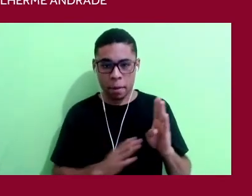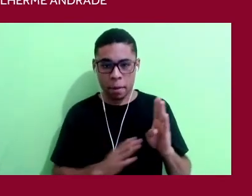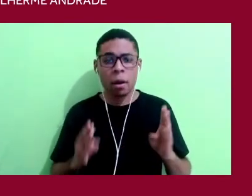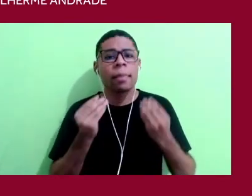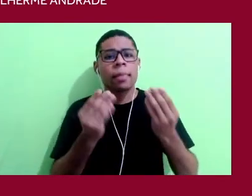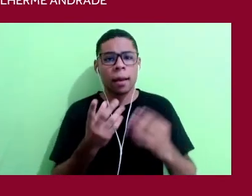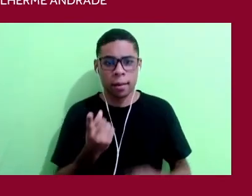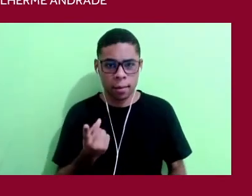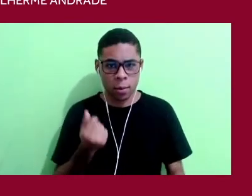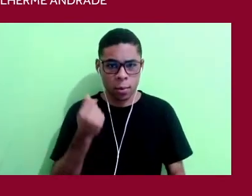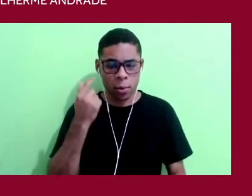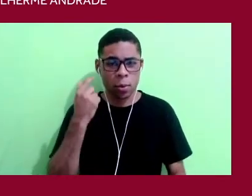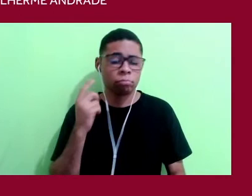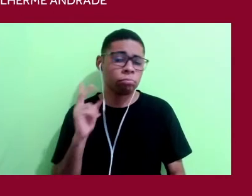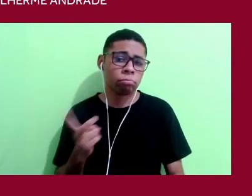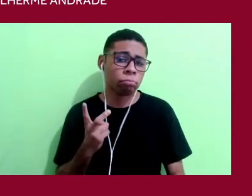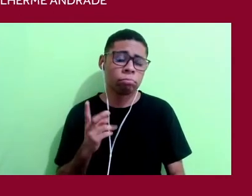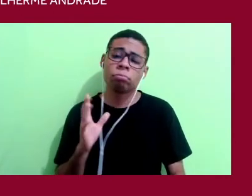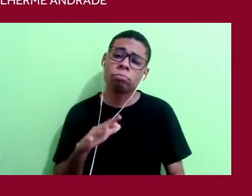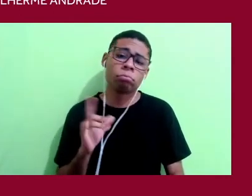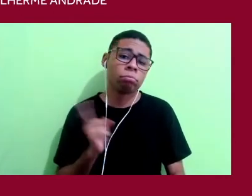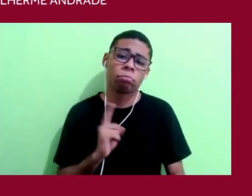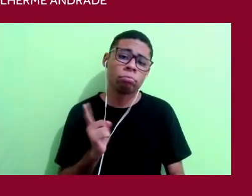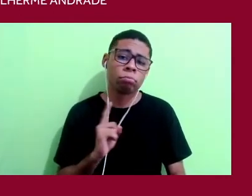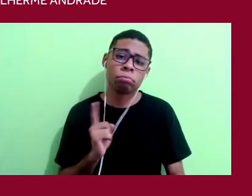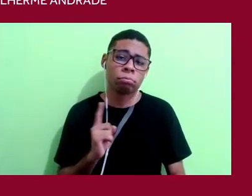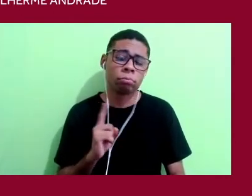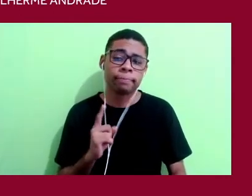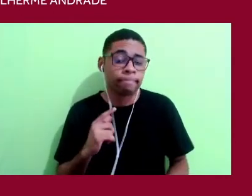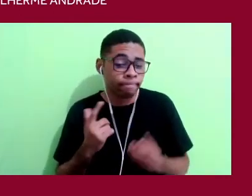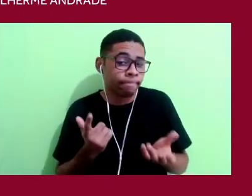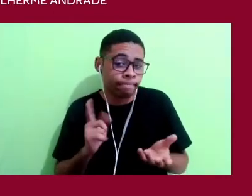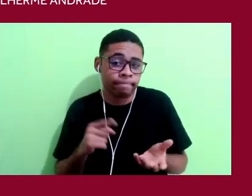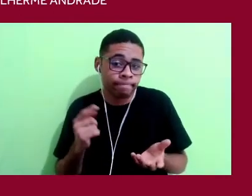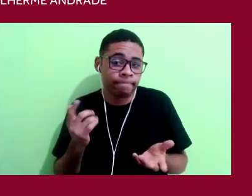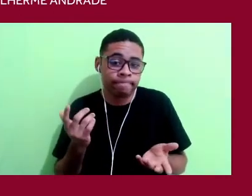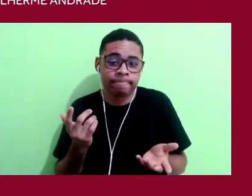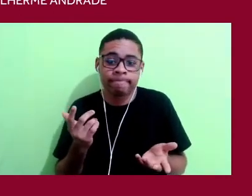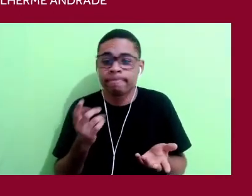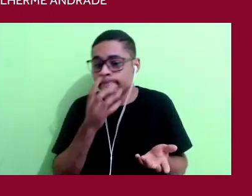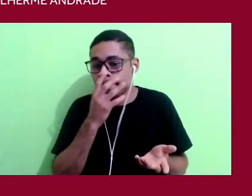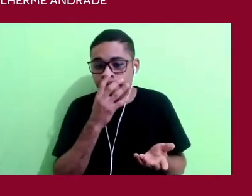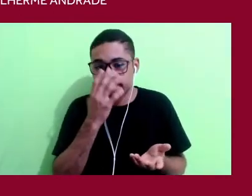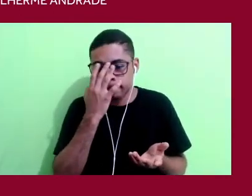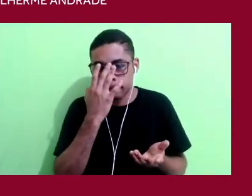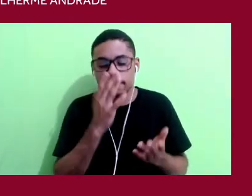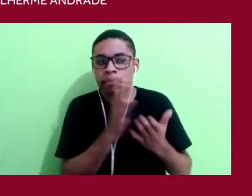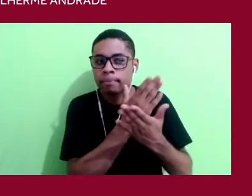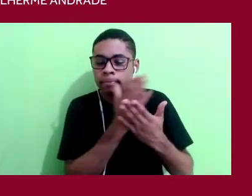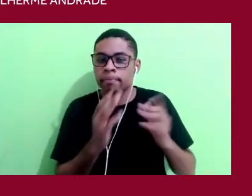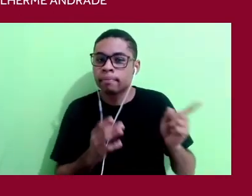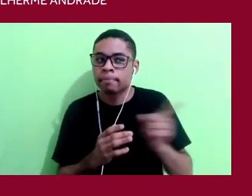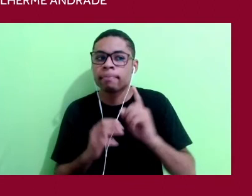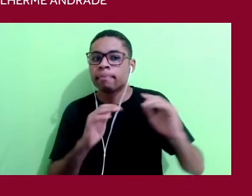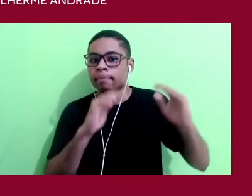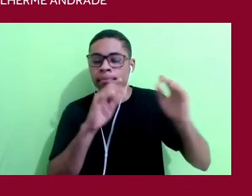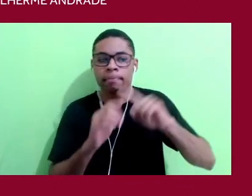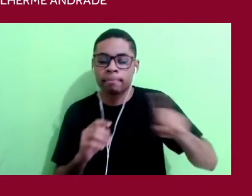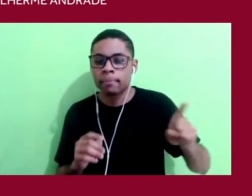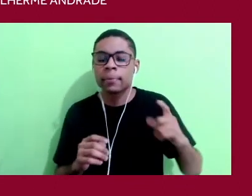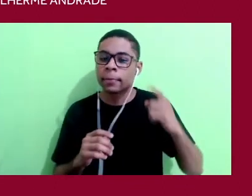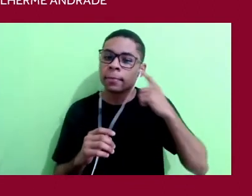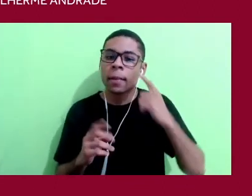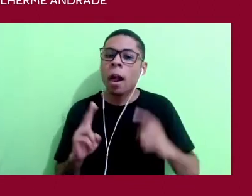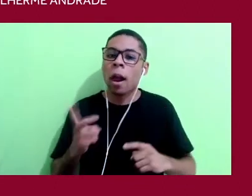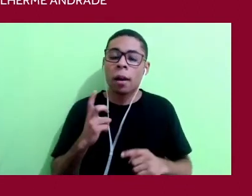né? E esse é um agravante aí, né, para algumas autoridades.